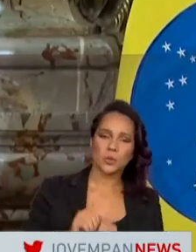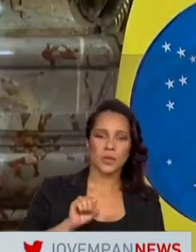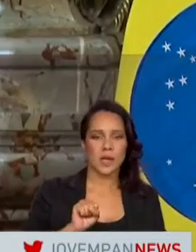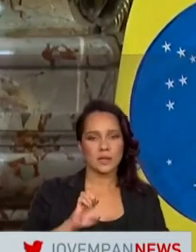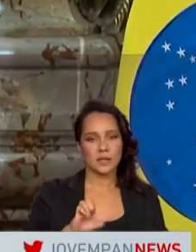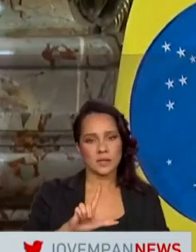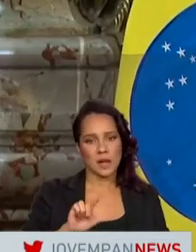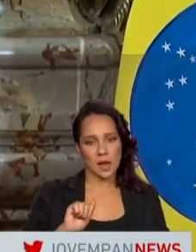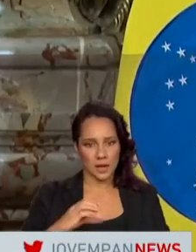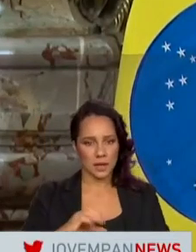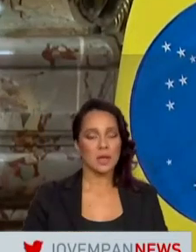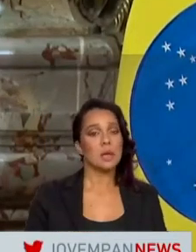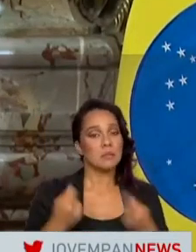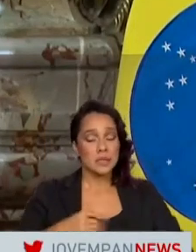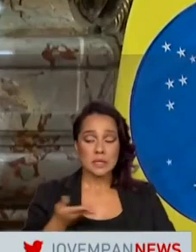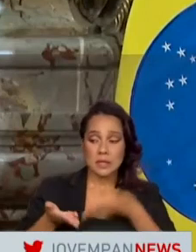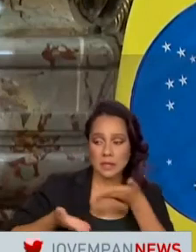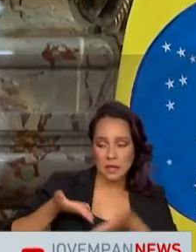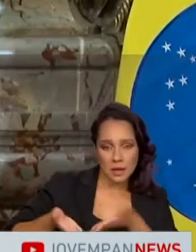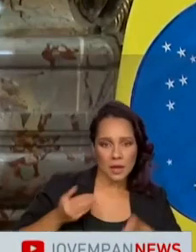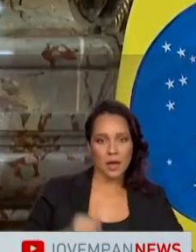os países de CELAC. Têm que tratar